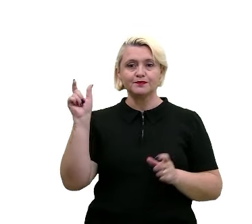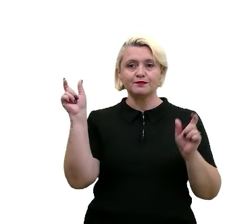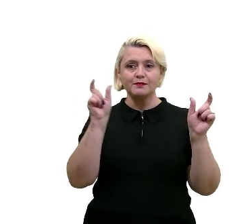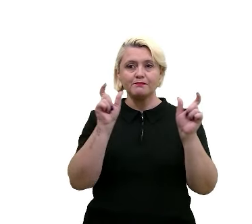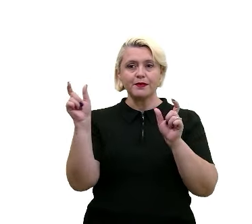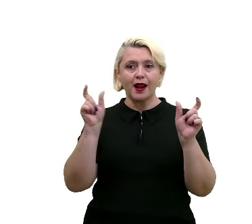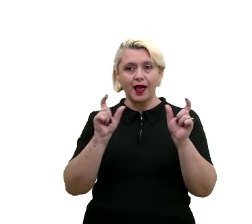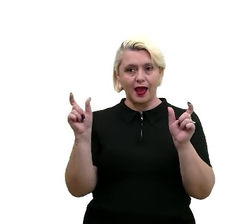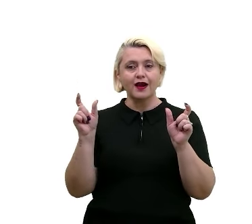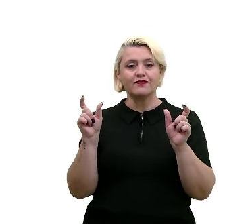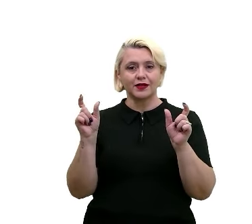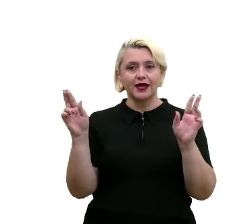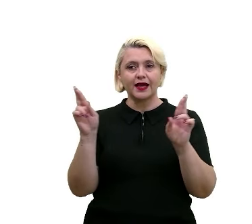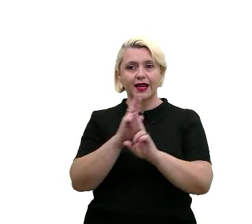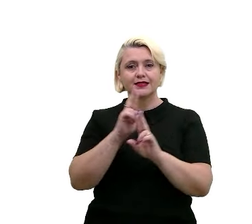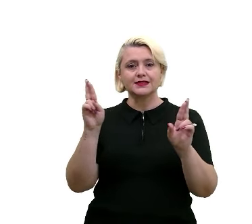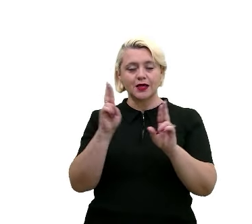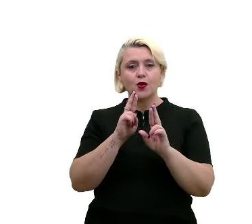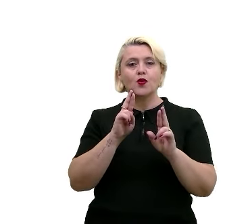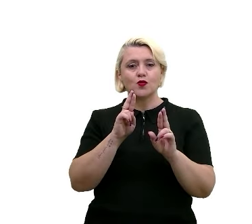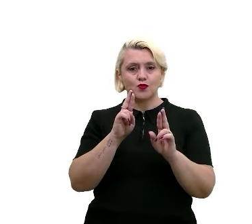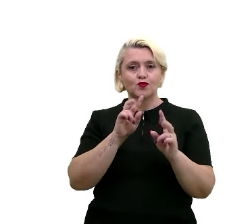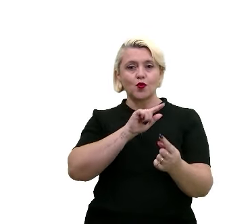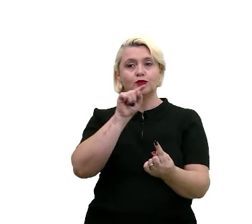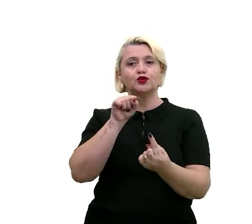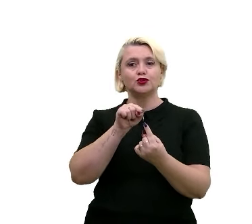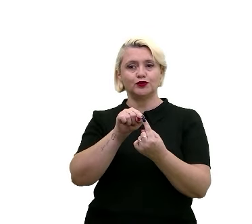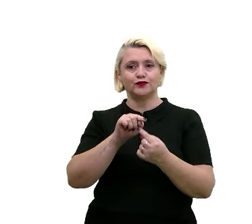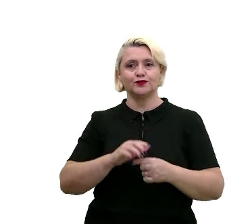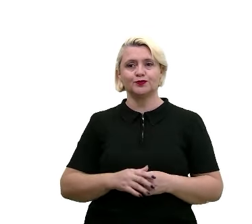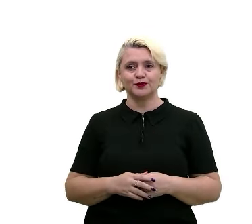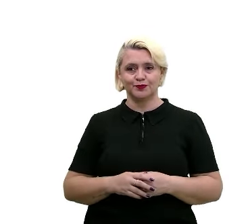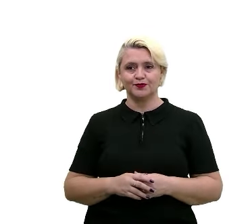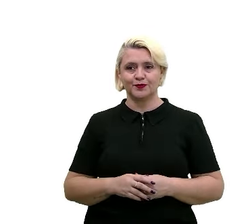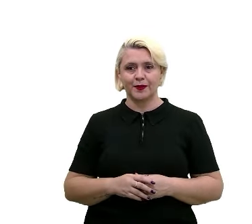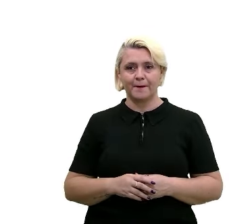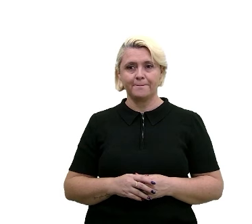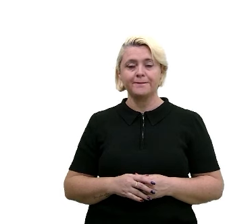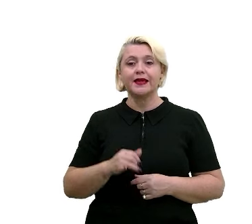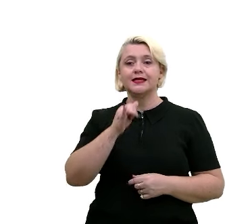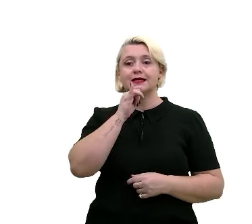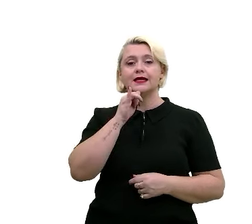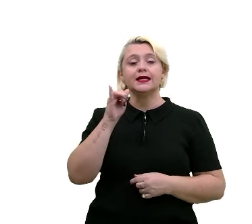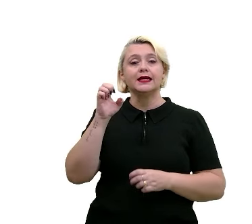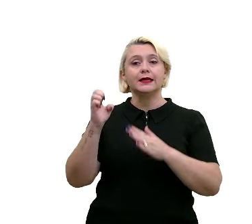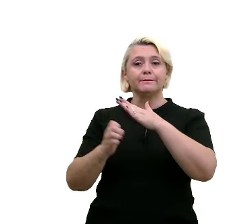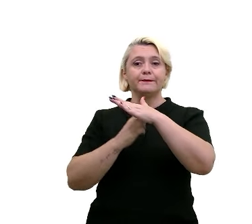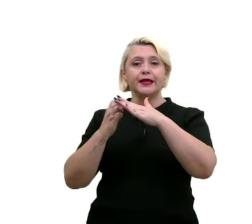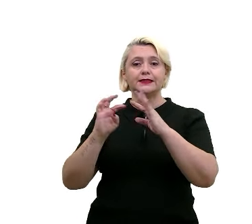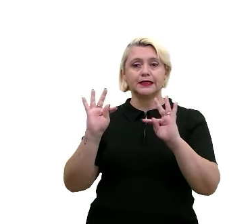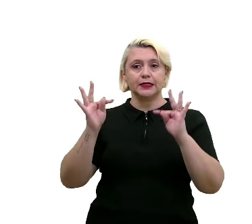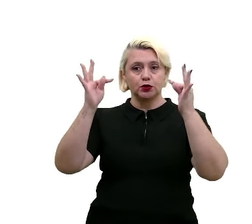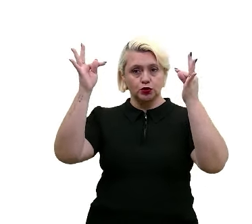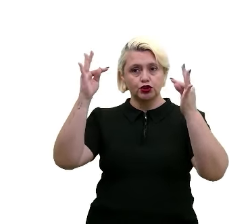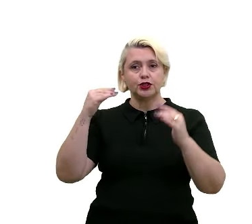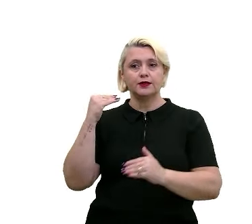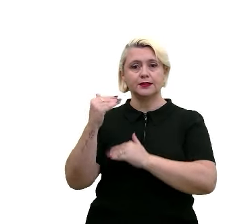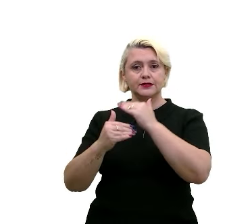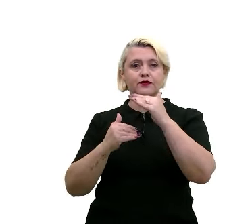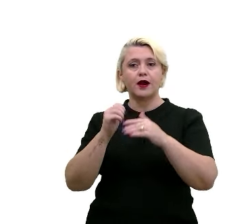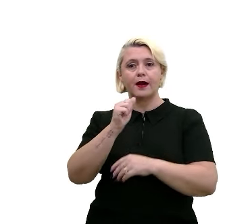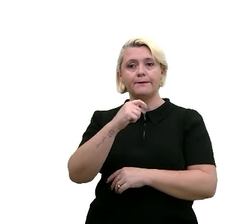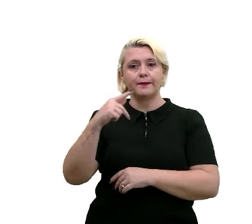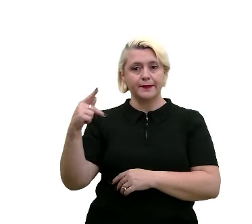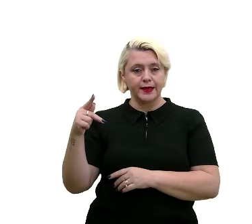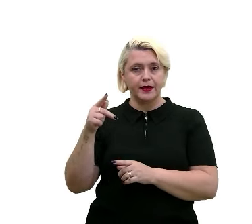elementos que trazem uma relação de afinidade. As empresas de tecnologia desenvolvem aplicativos